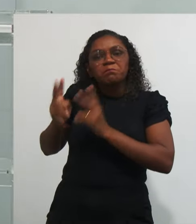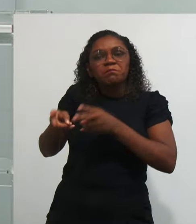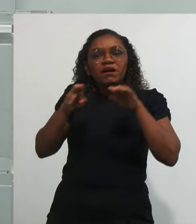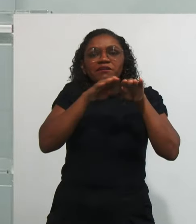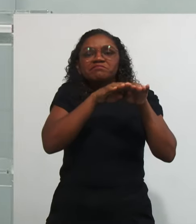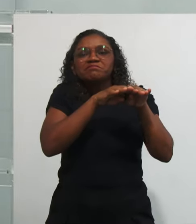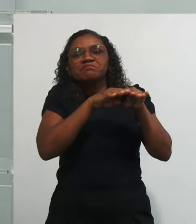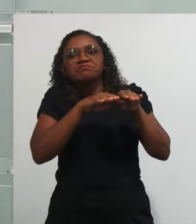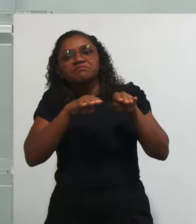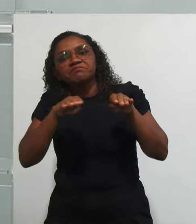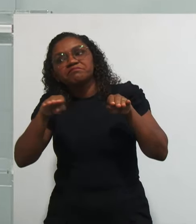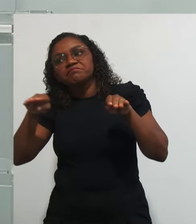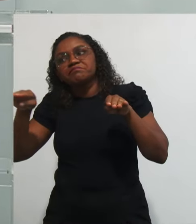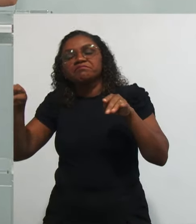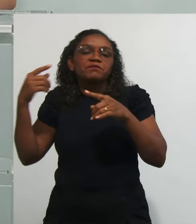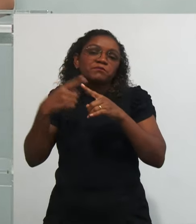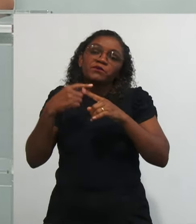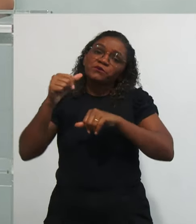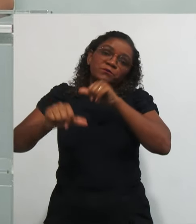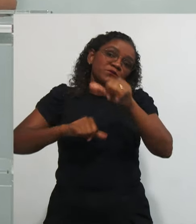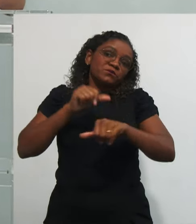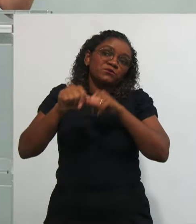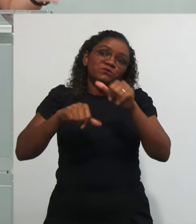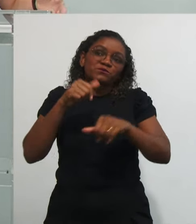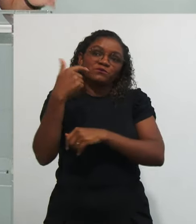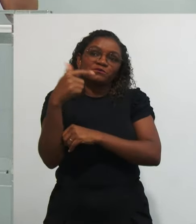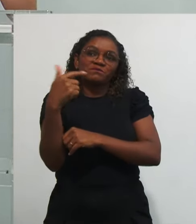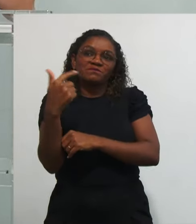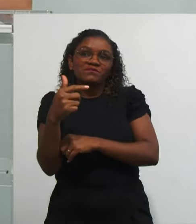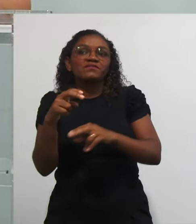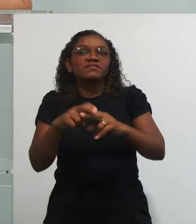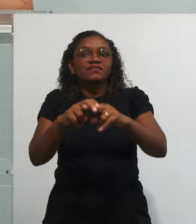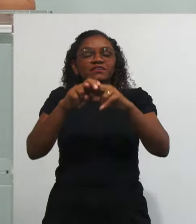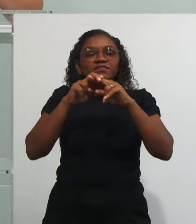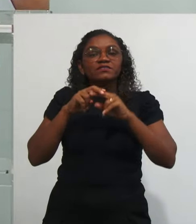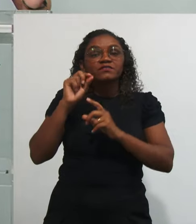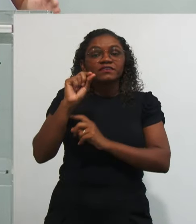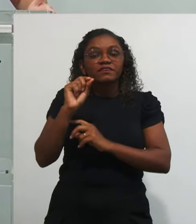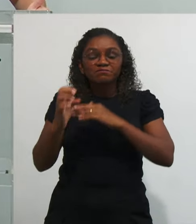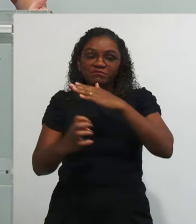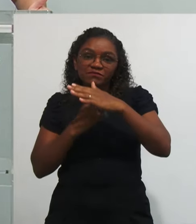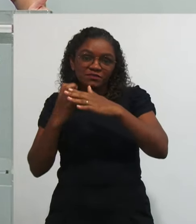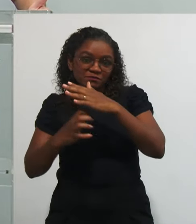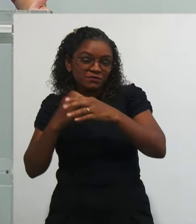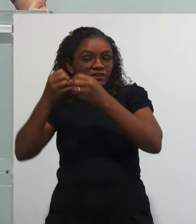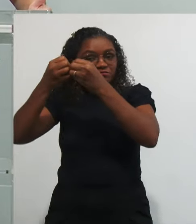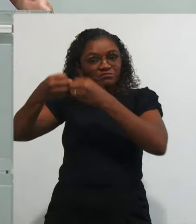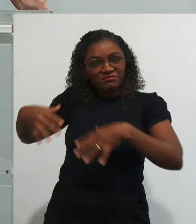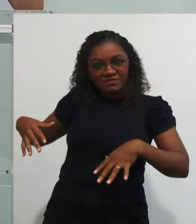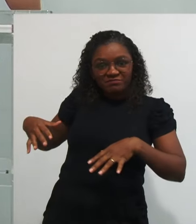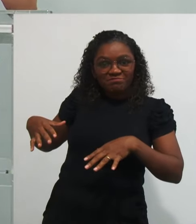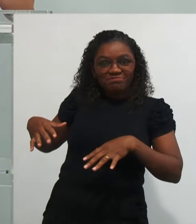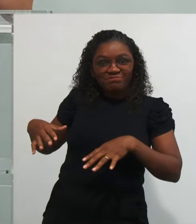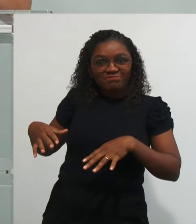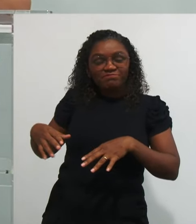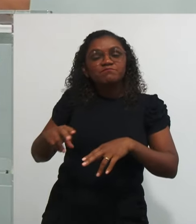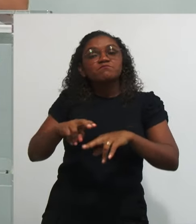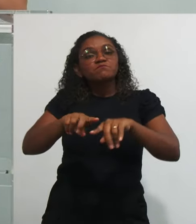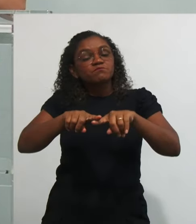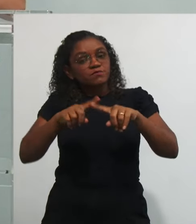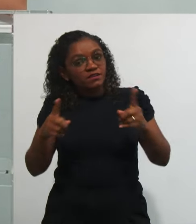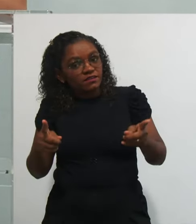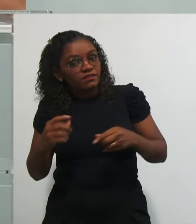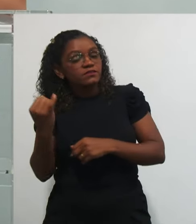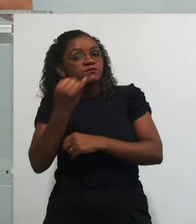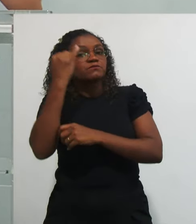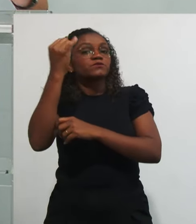que era feito há 10 20 30 anos atrás e por conta disso essas empresas hoje não existem Tá mas é importante